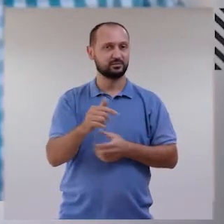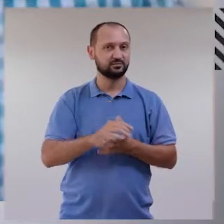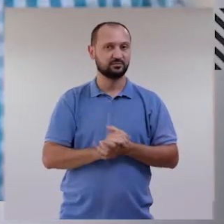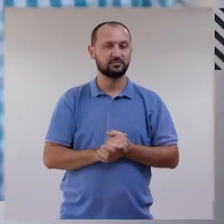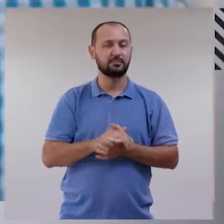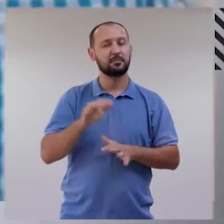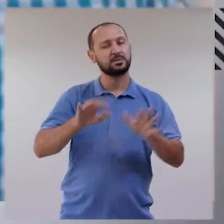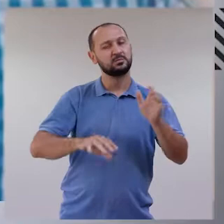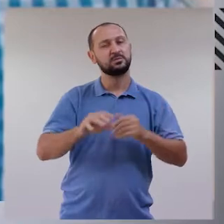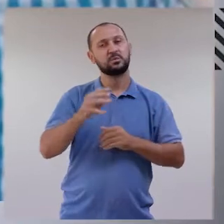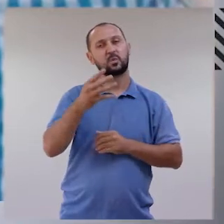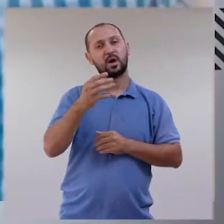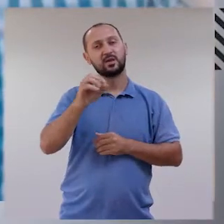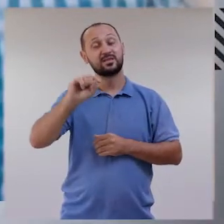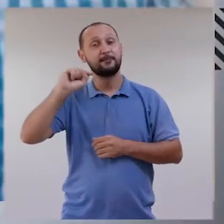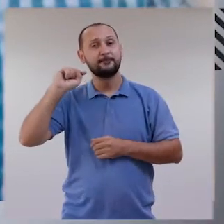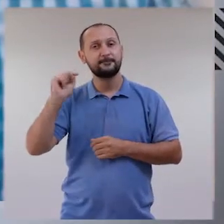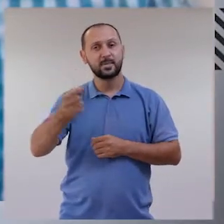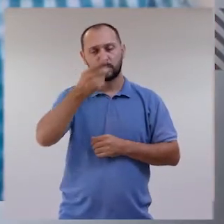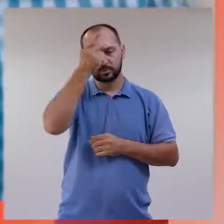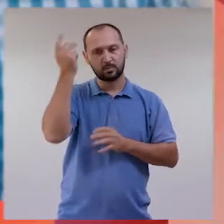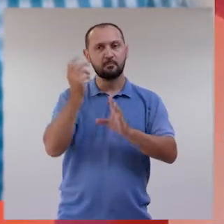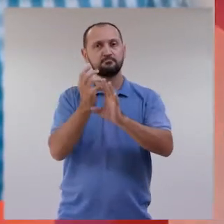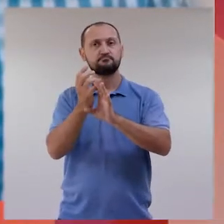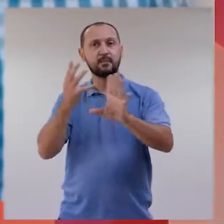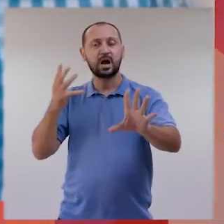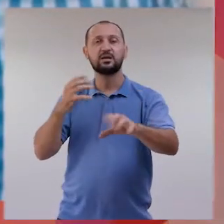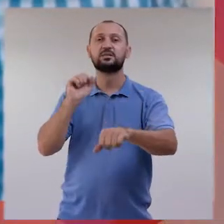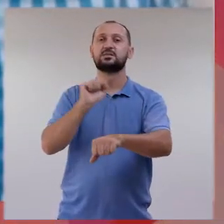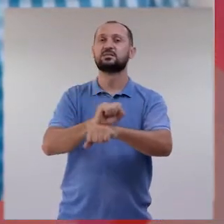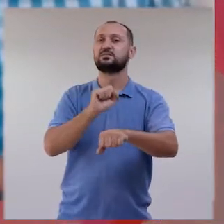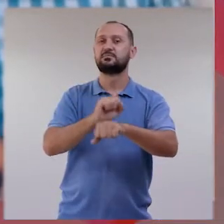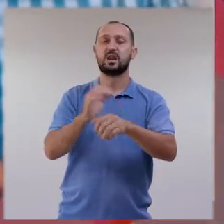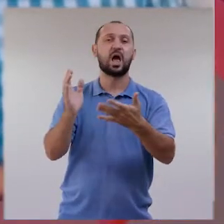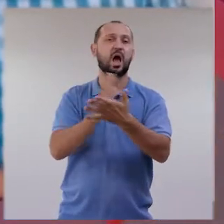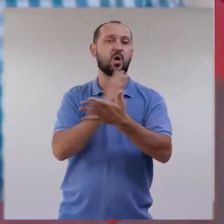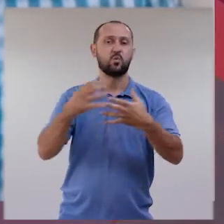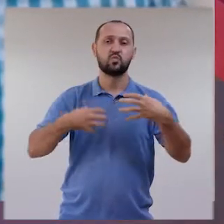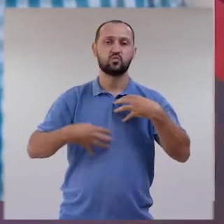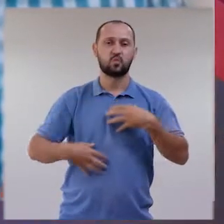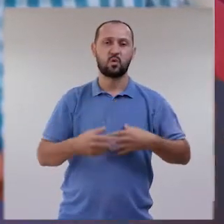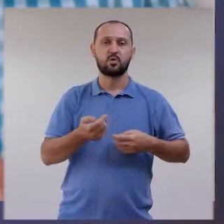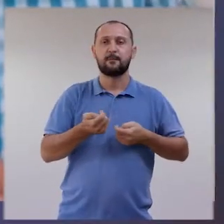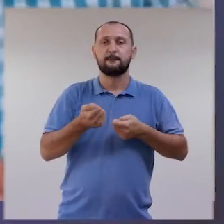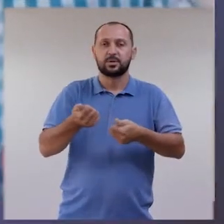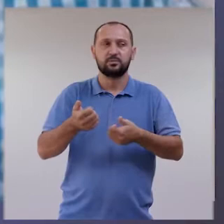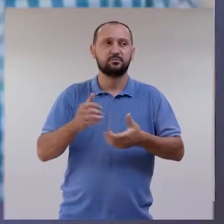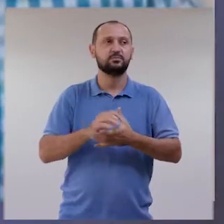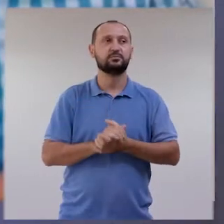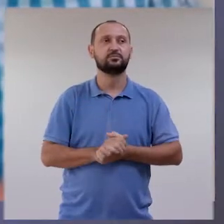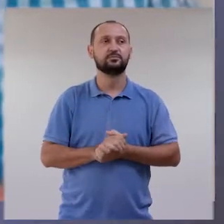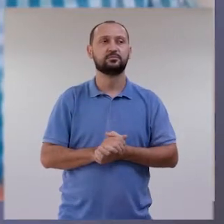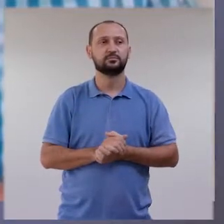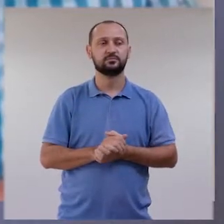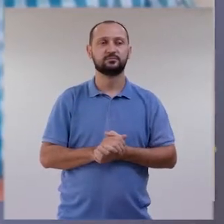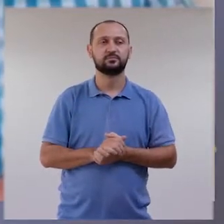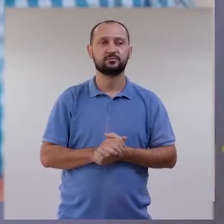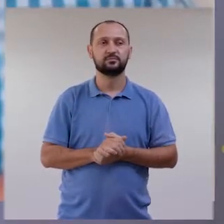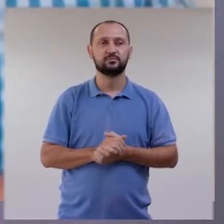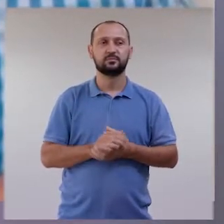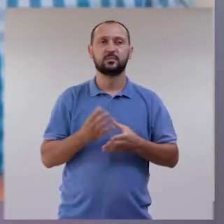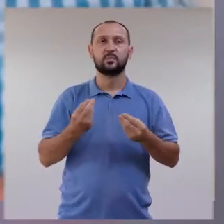fila, né? Tem em torno de 40 mil pessoas no país todo aguardando o transplante de órgãos e tecidos, é muita gente,